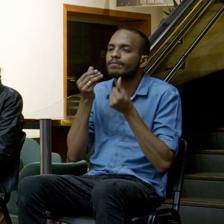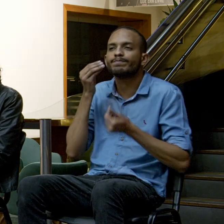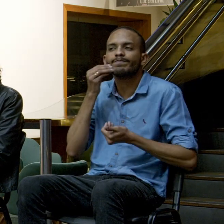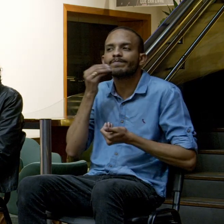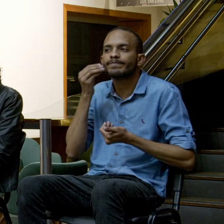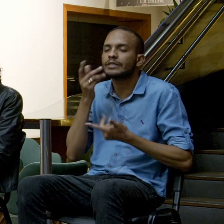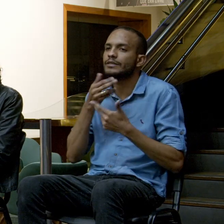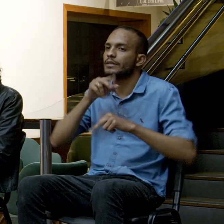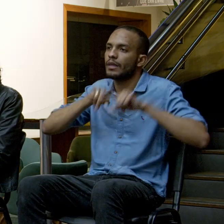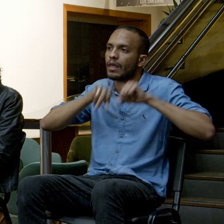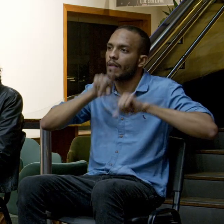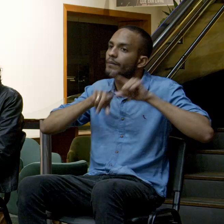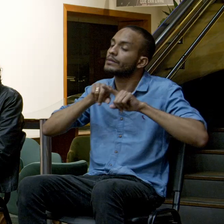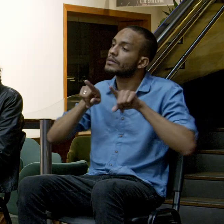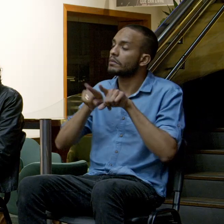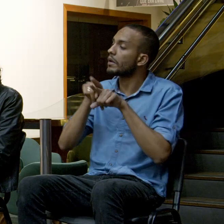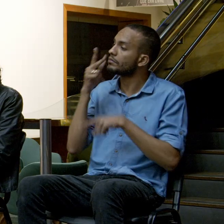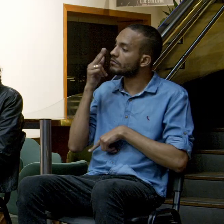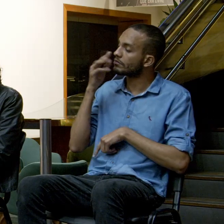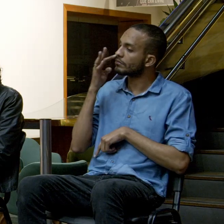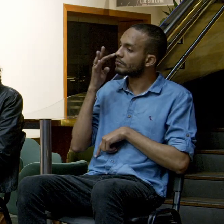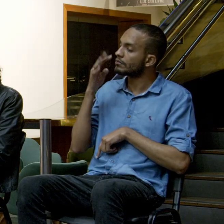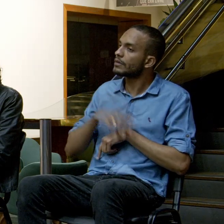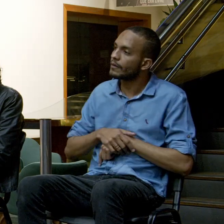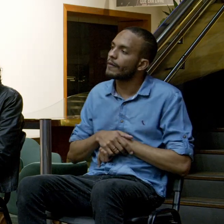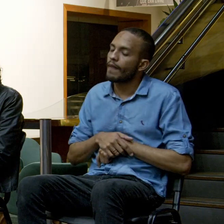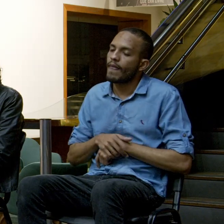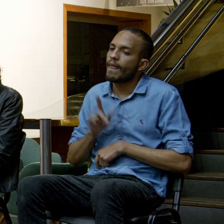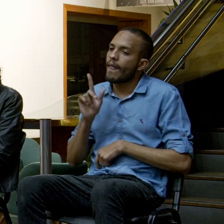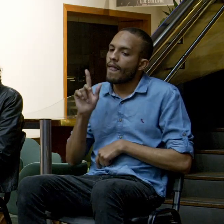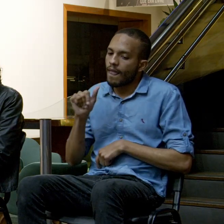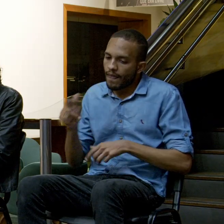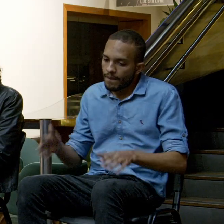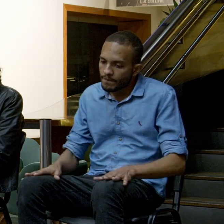muitos materiais. E acho também muito interessante,